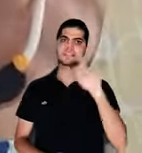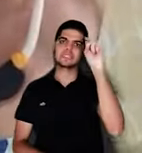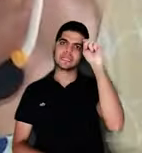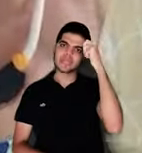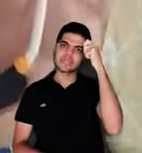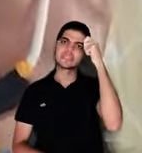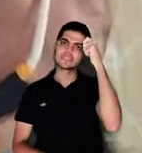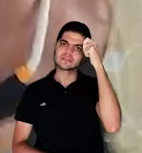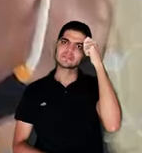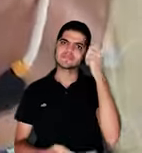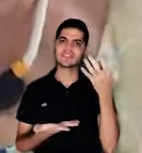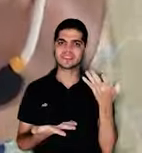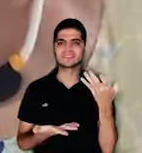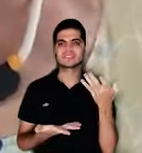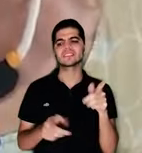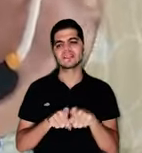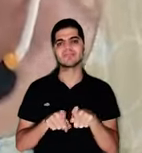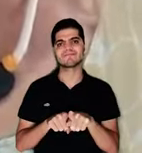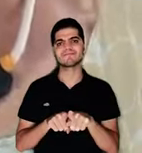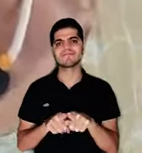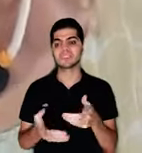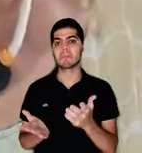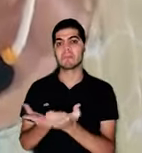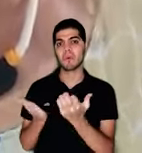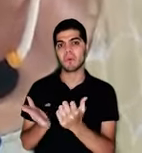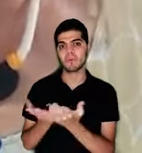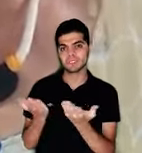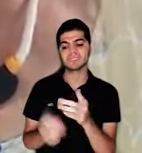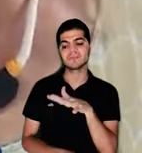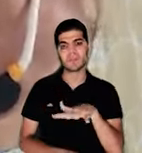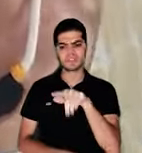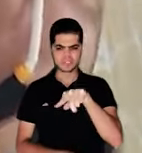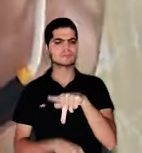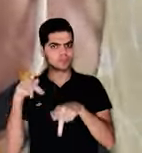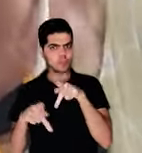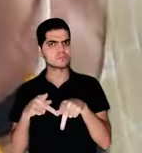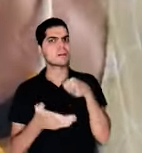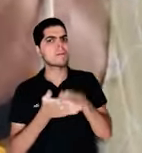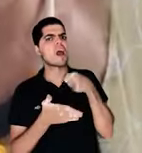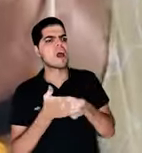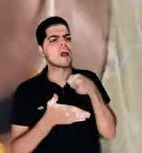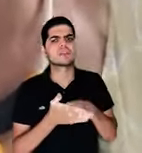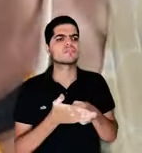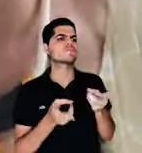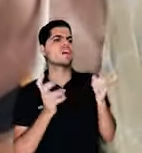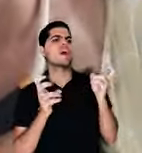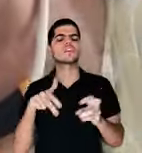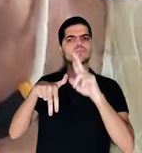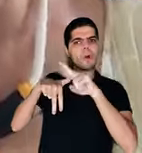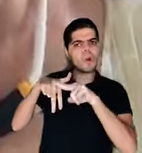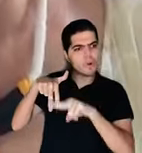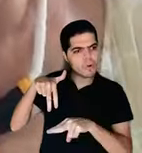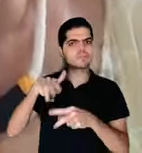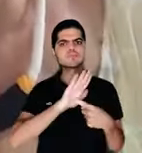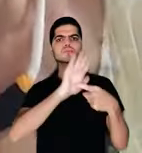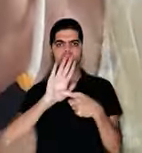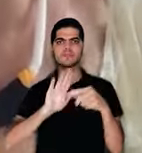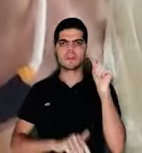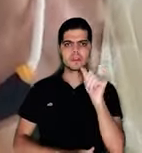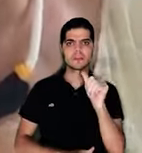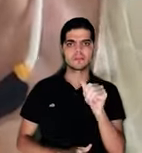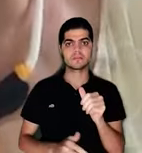negras eram pessoas pretas pobres e que reivindicavam a expressão de gênero feminino